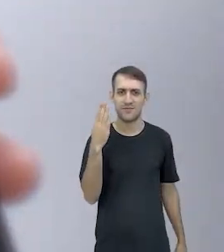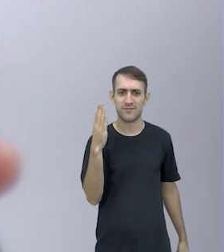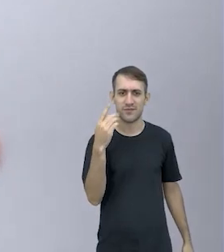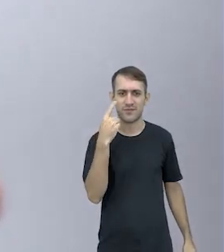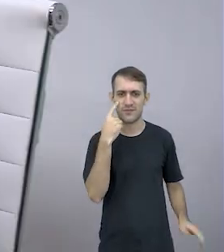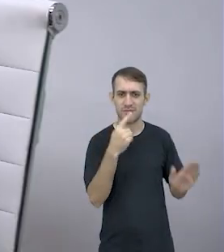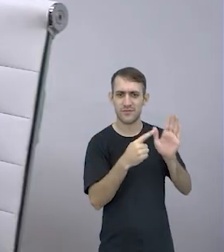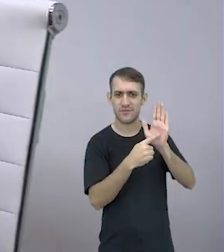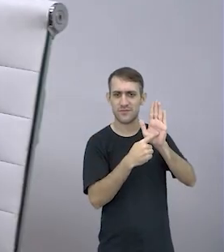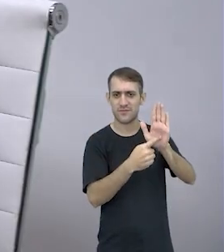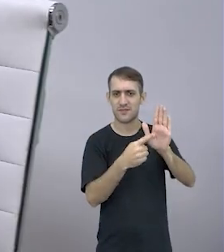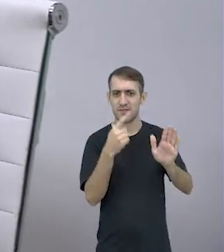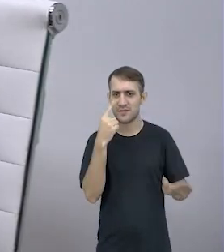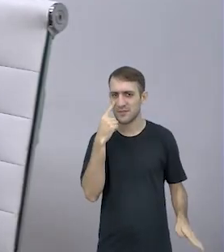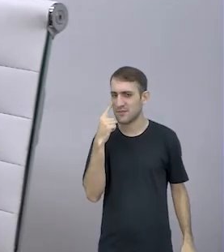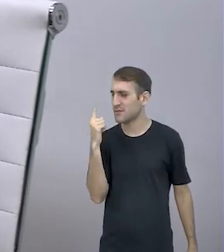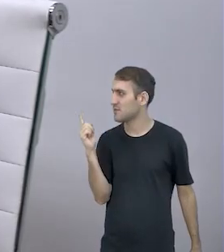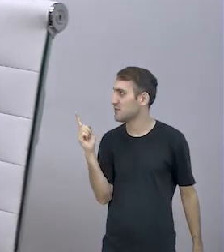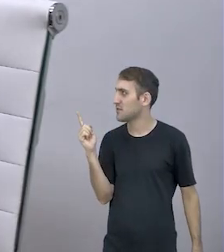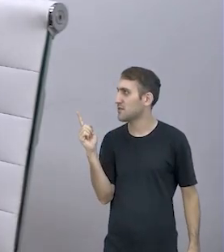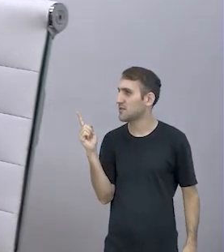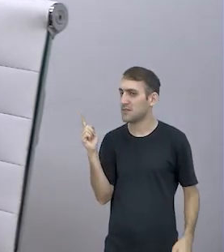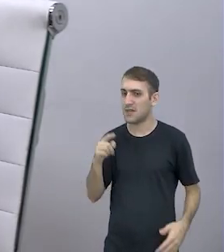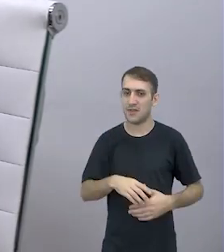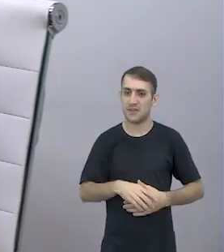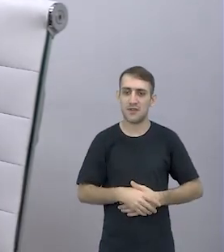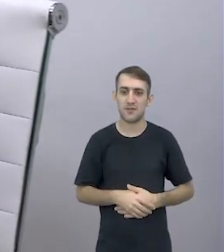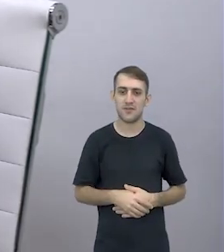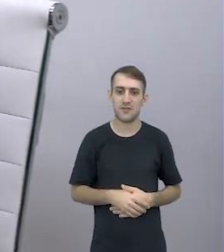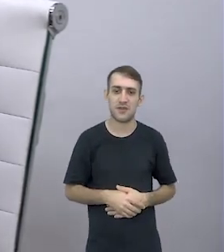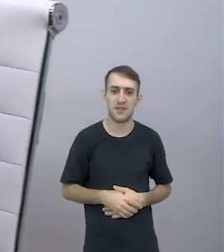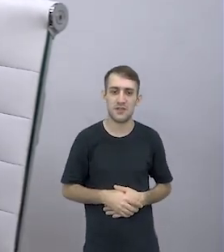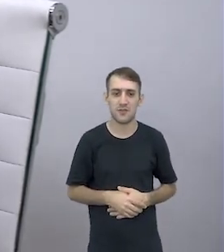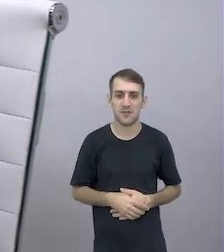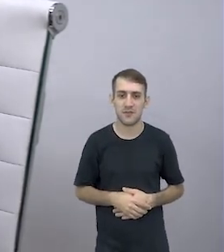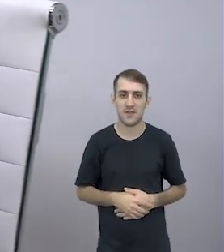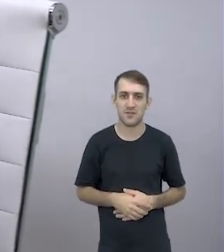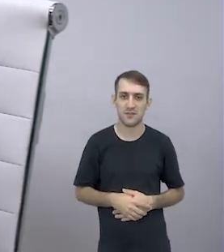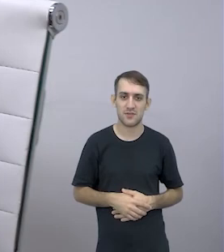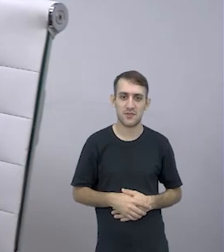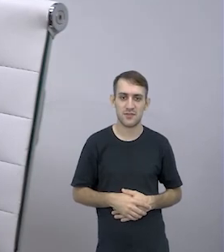ir bem. Qual que é a câmera?